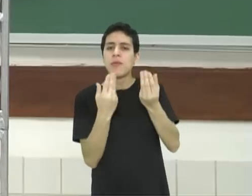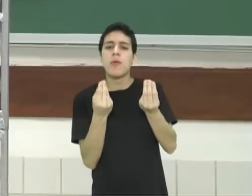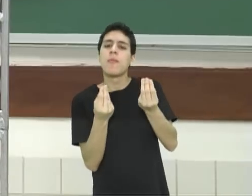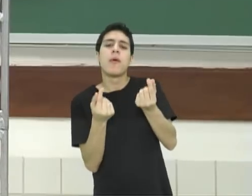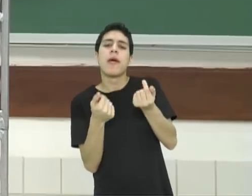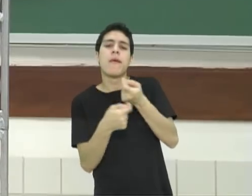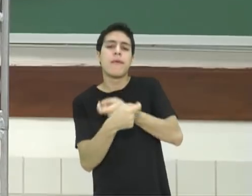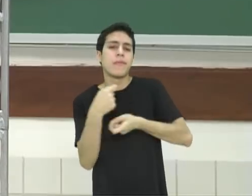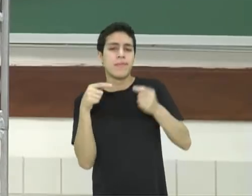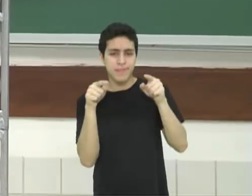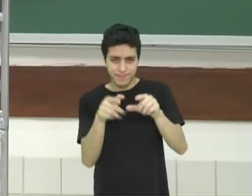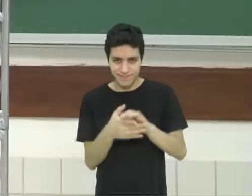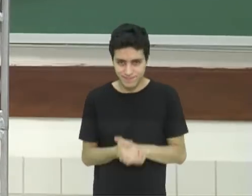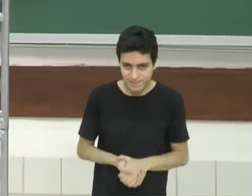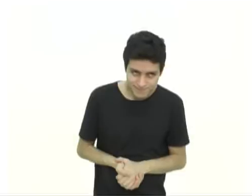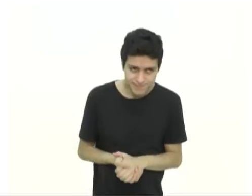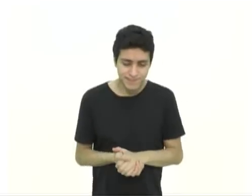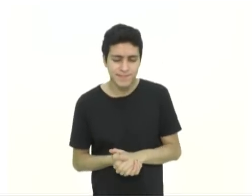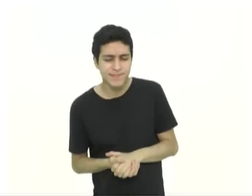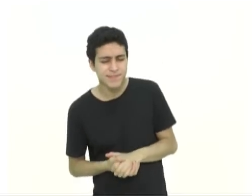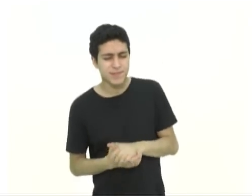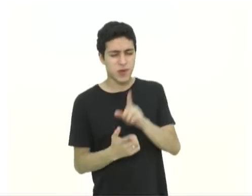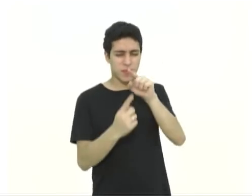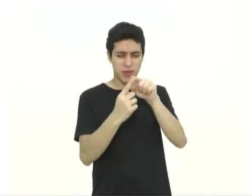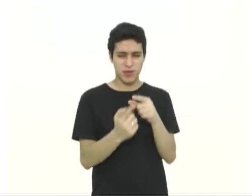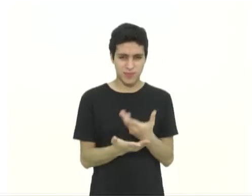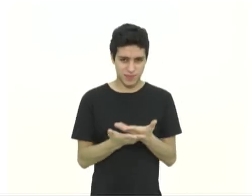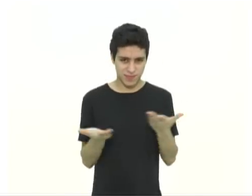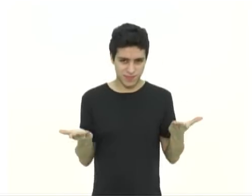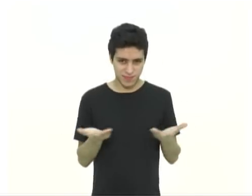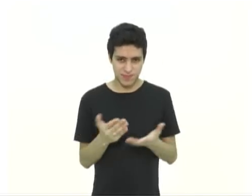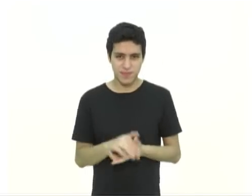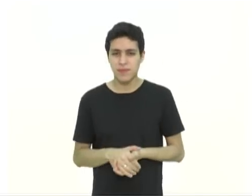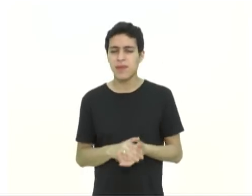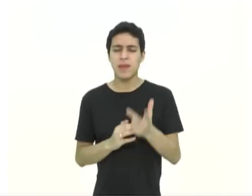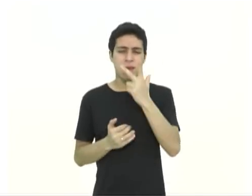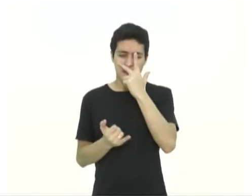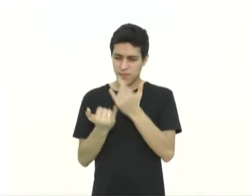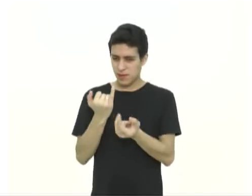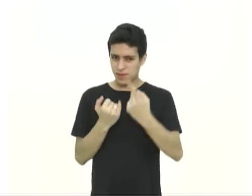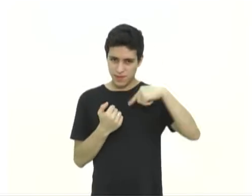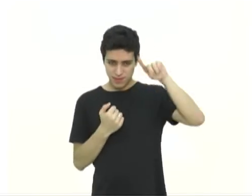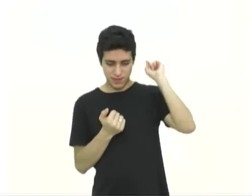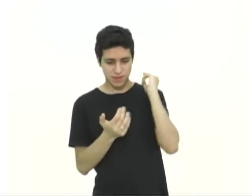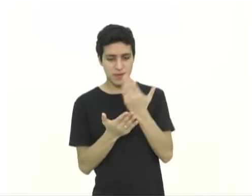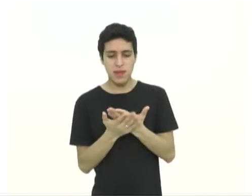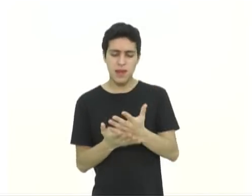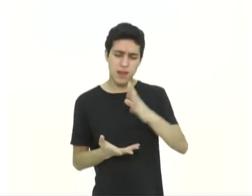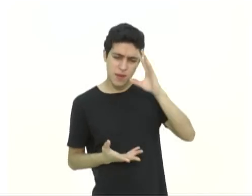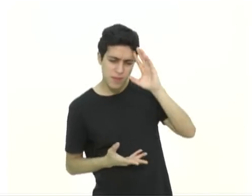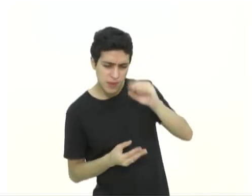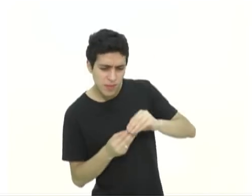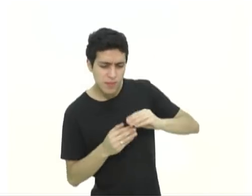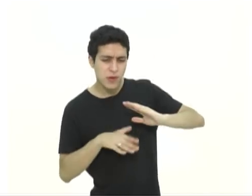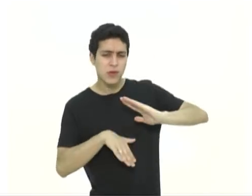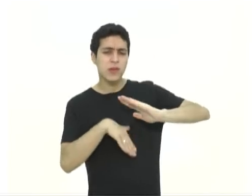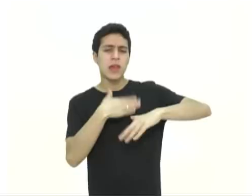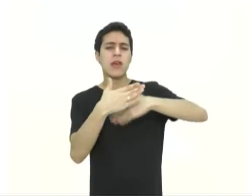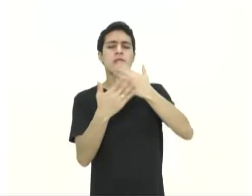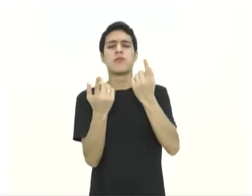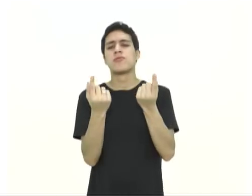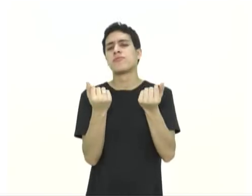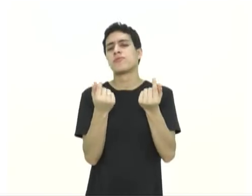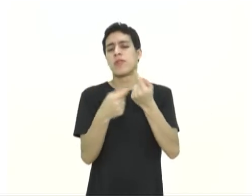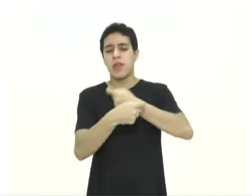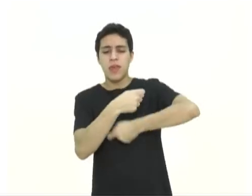rico. Objetivos da nossa aula, né? É parecido com a da aula anterior, compreender o processo de desenvolvimento econômico